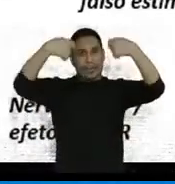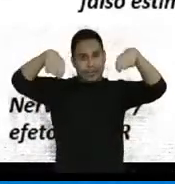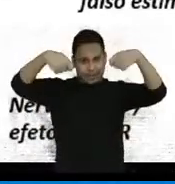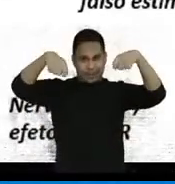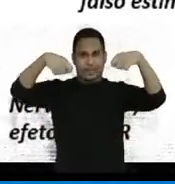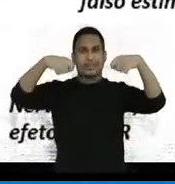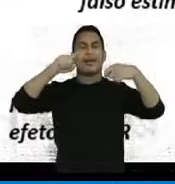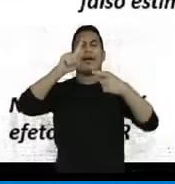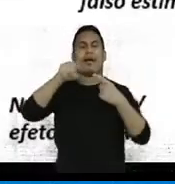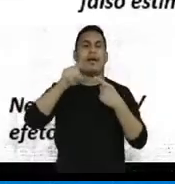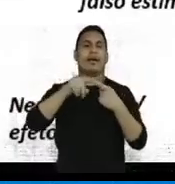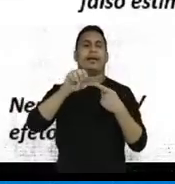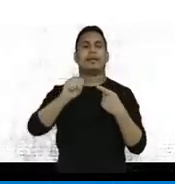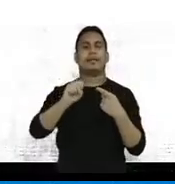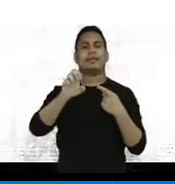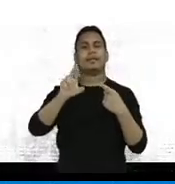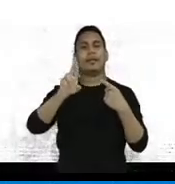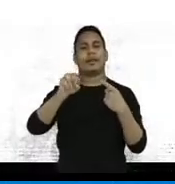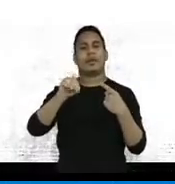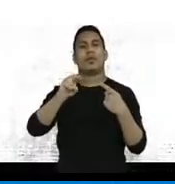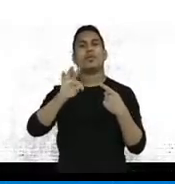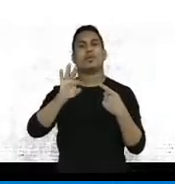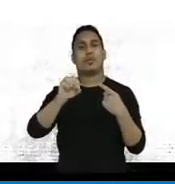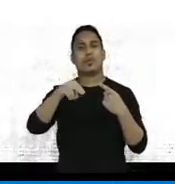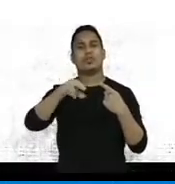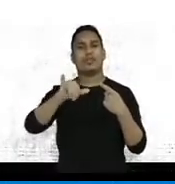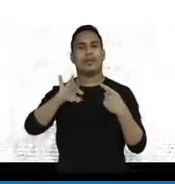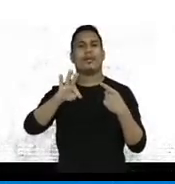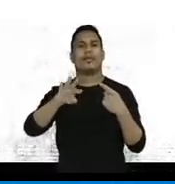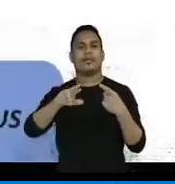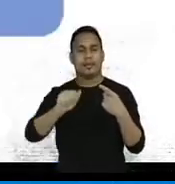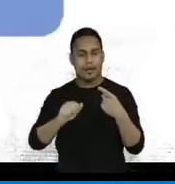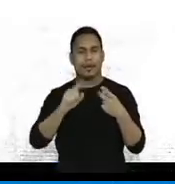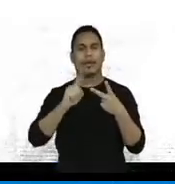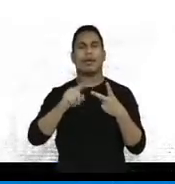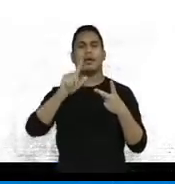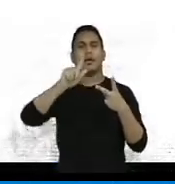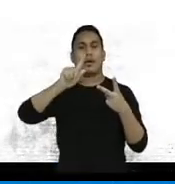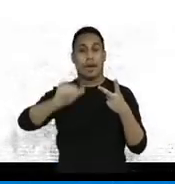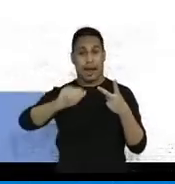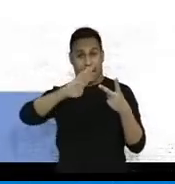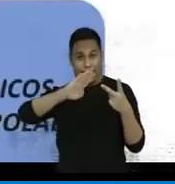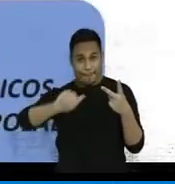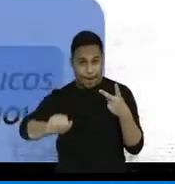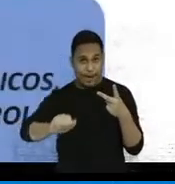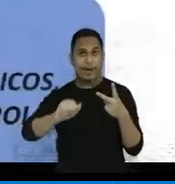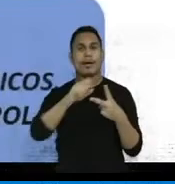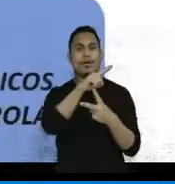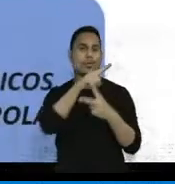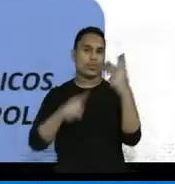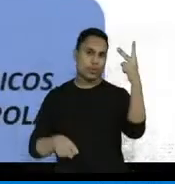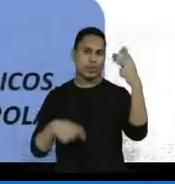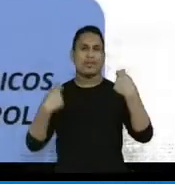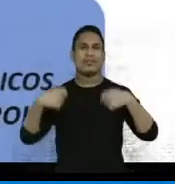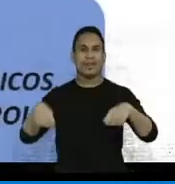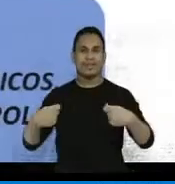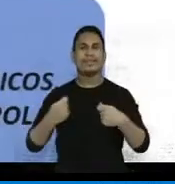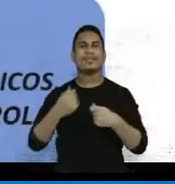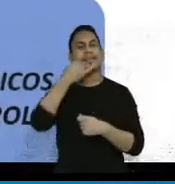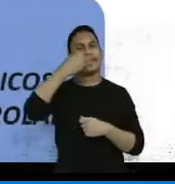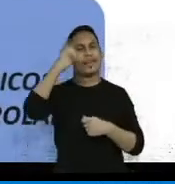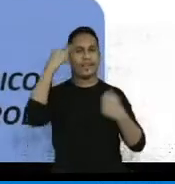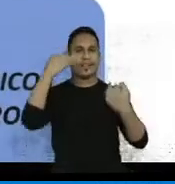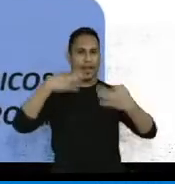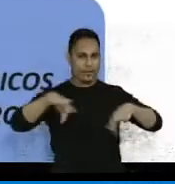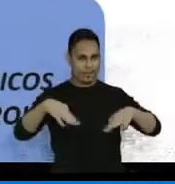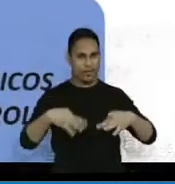outra delas é o GABA. E o GABA, aqui, ó. Então, eu preciso aumentar a serotonina, que eu coloquei aqui,